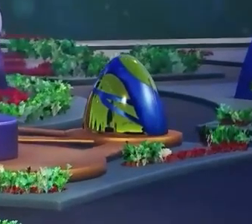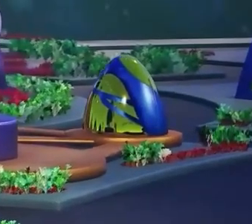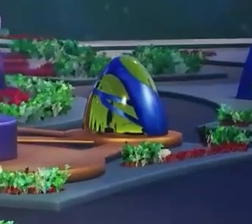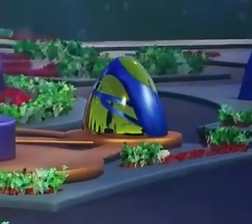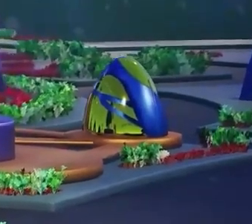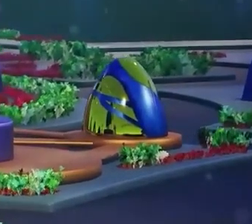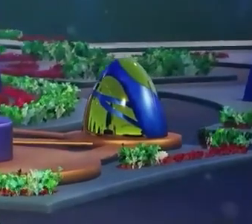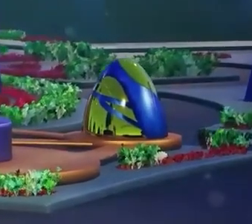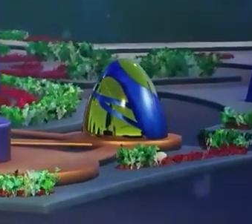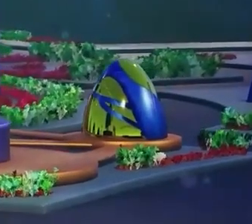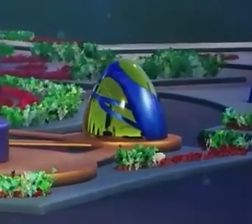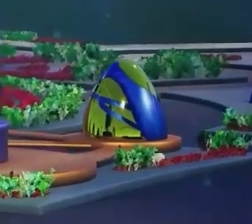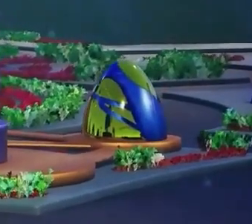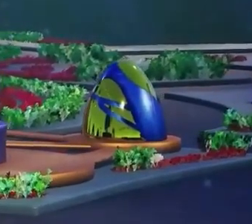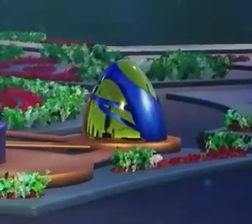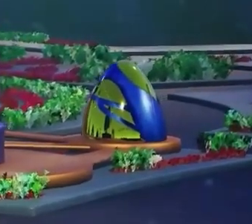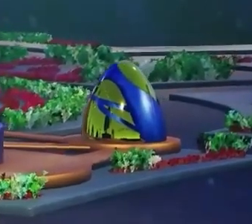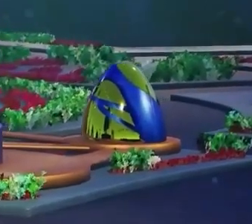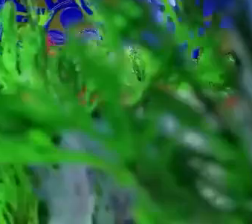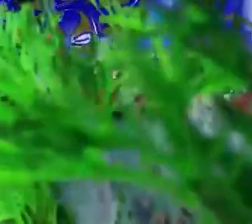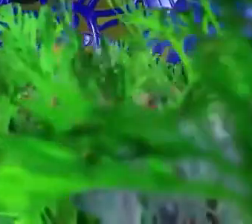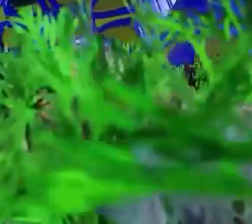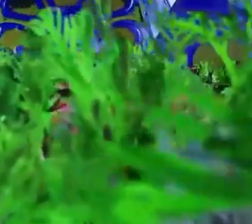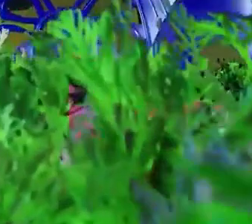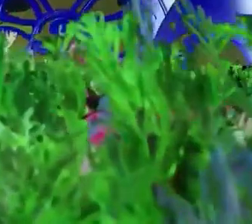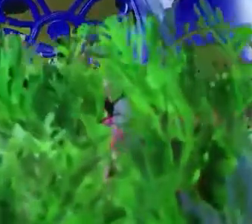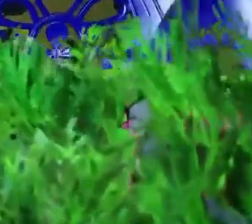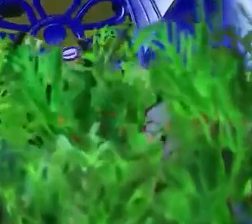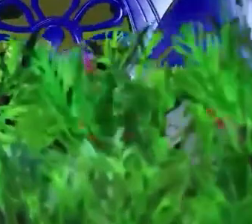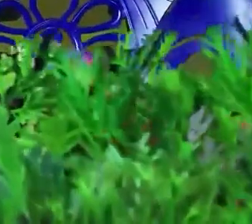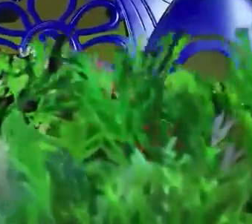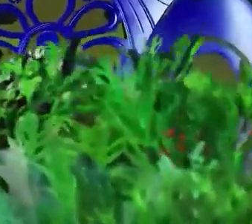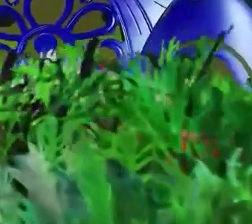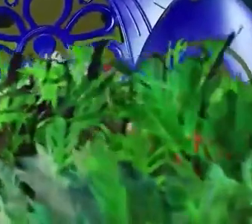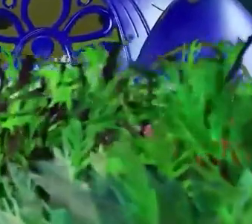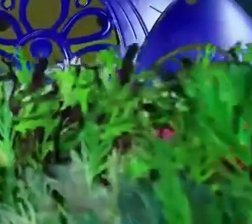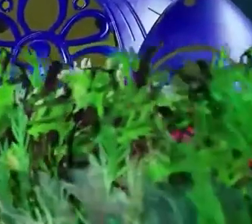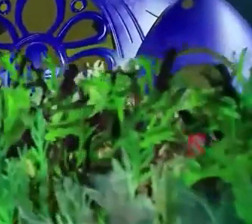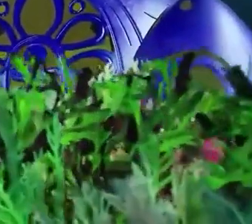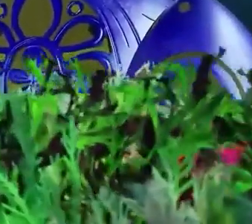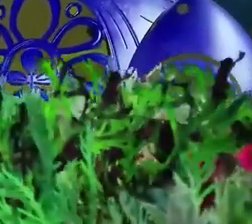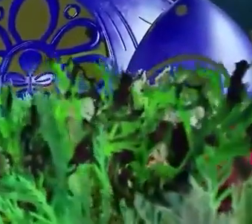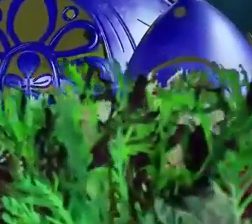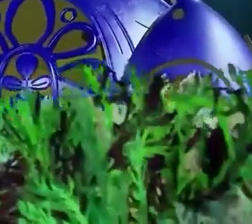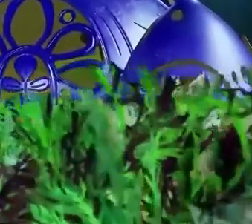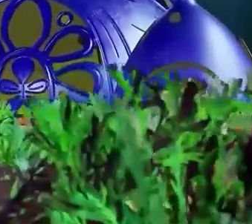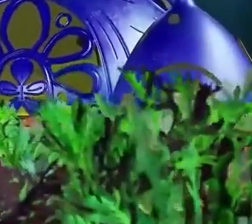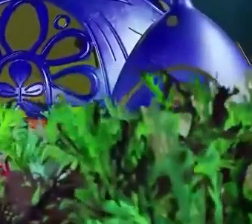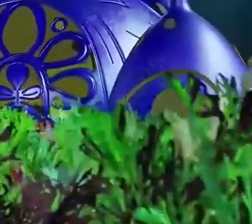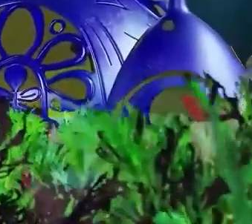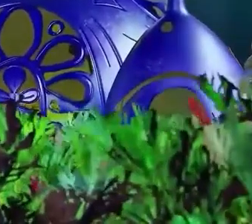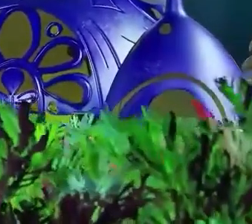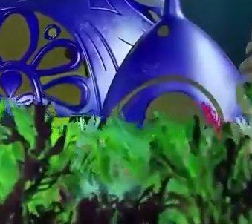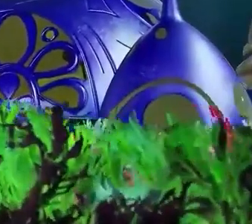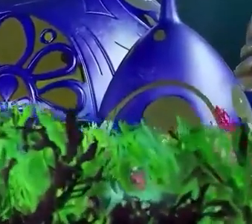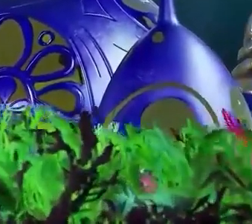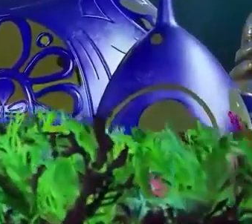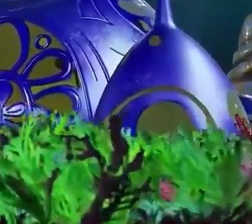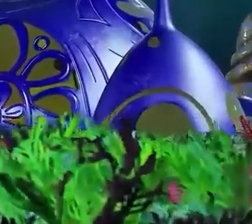local onde todos os reis de Azulha habitaram. Enquanto ainda reinava, essa era a casa do meu pai, o Tuba